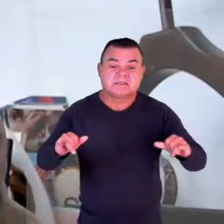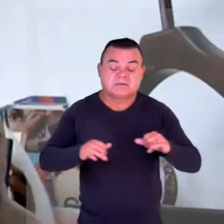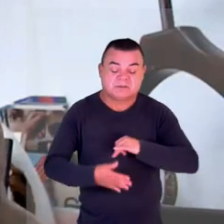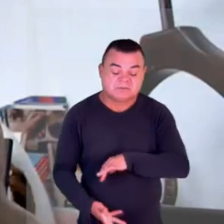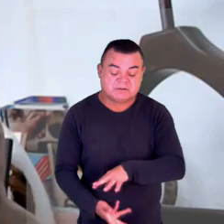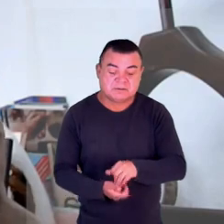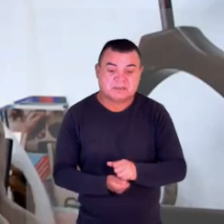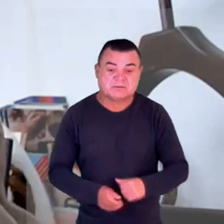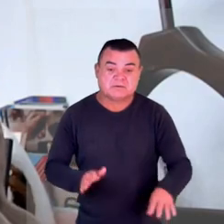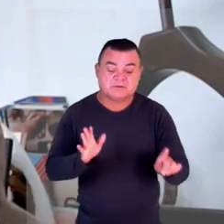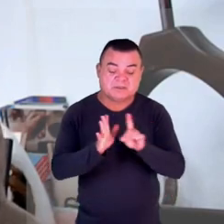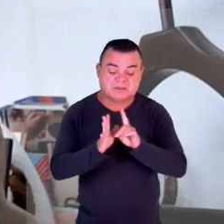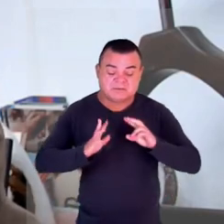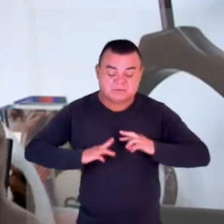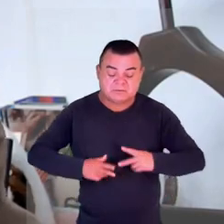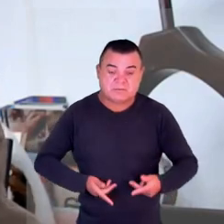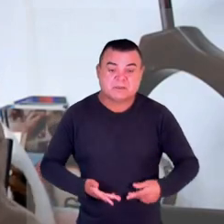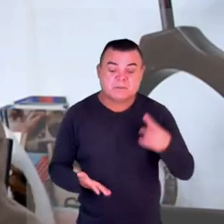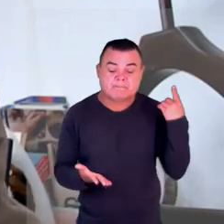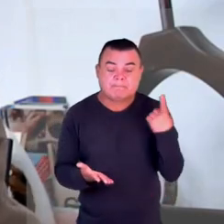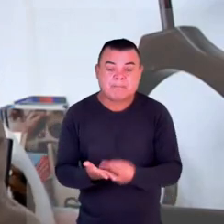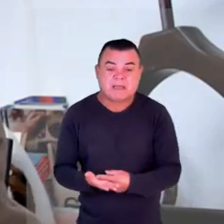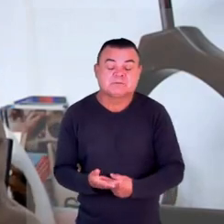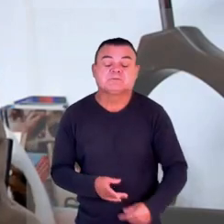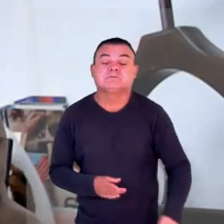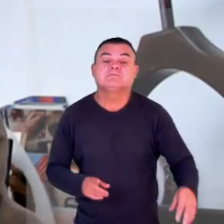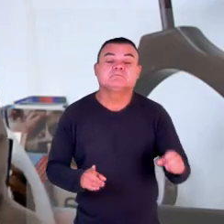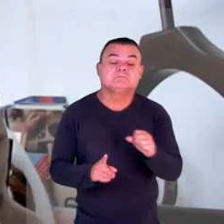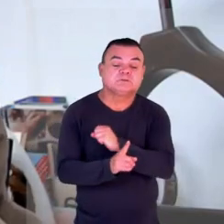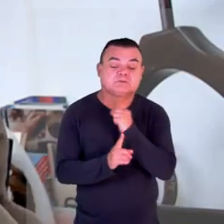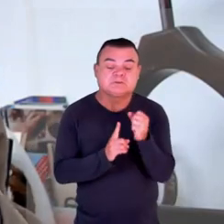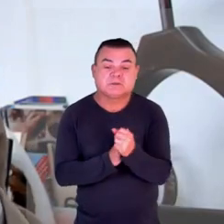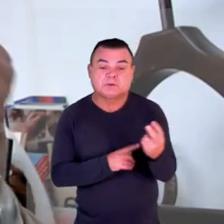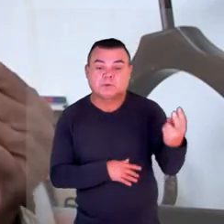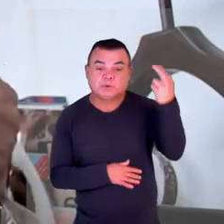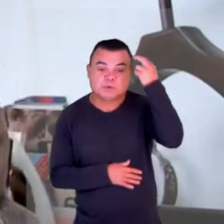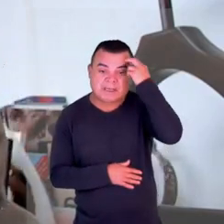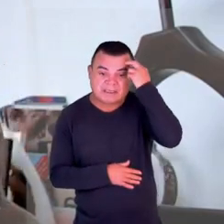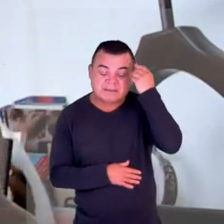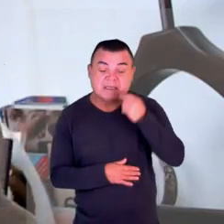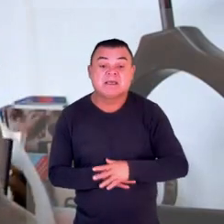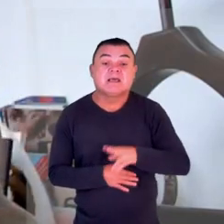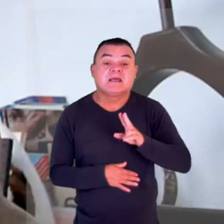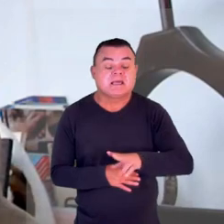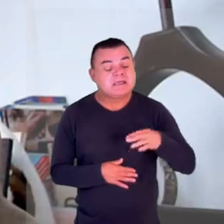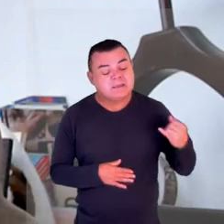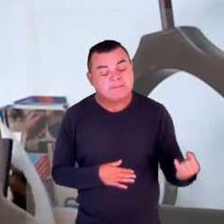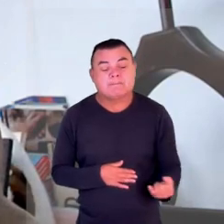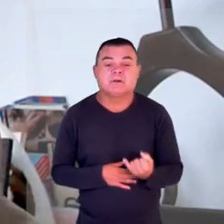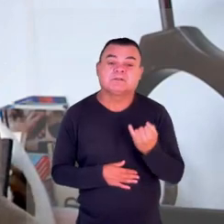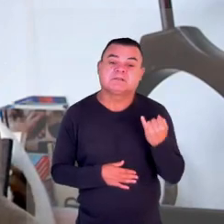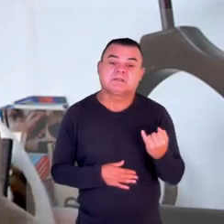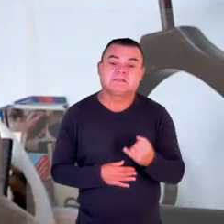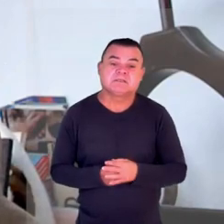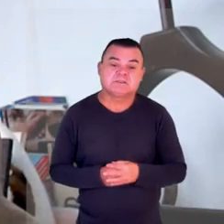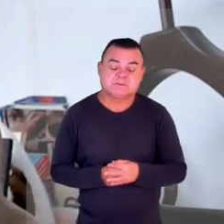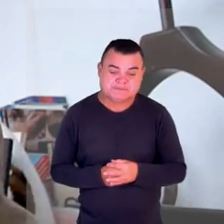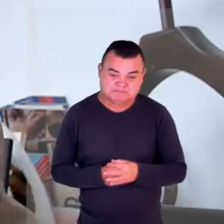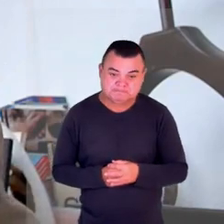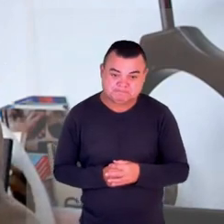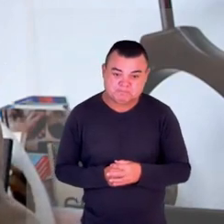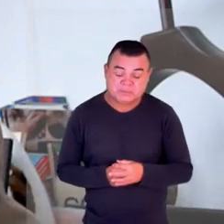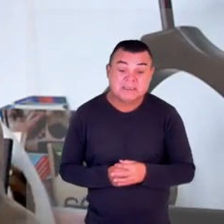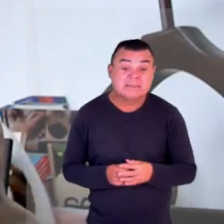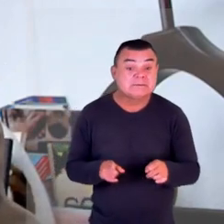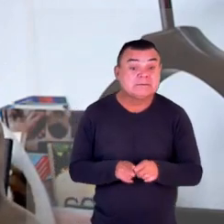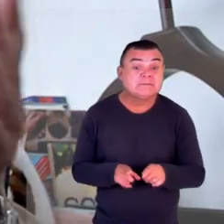dos direitos econômicos sociais e culturais eh seria importante Fazer o registro desde logo também